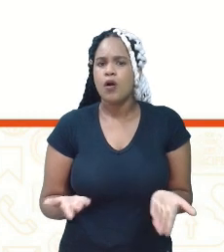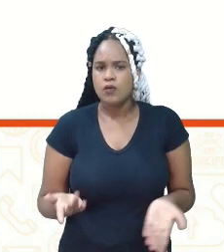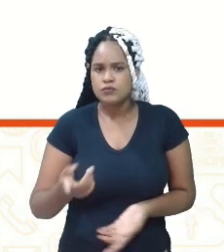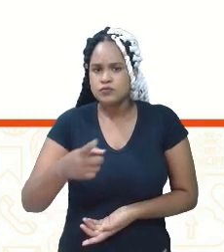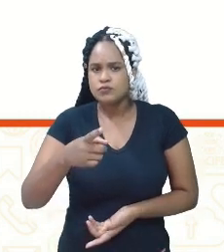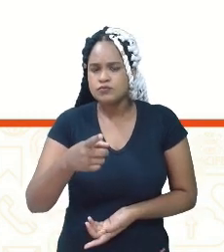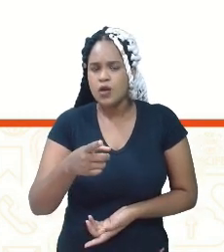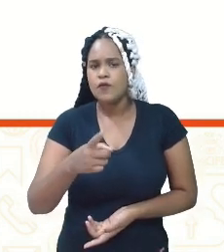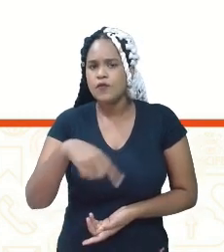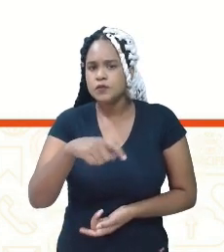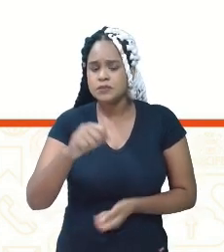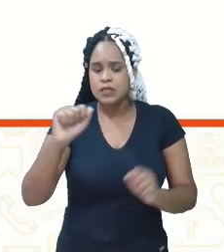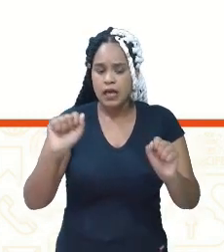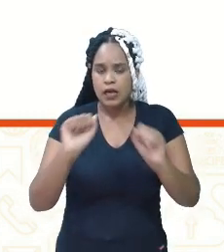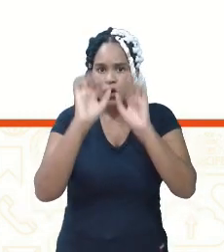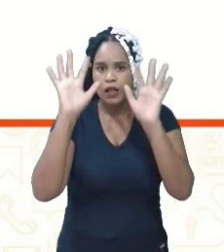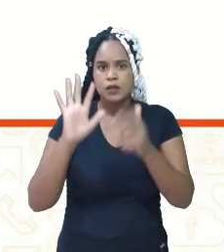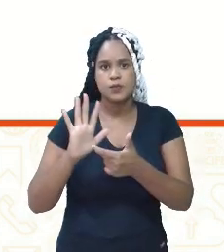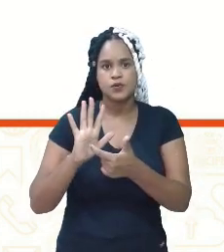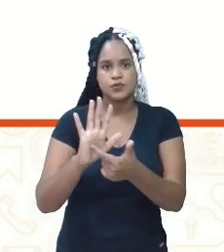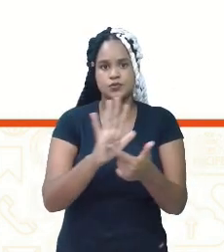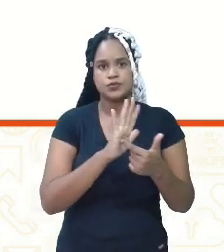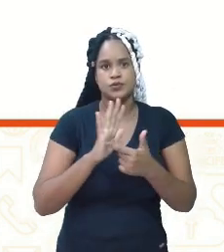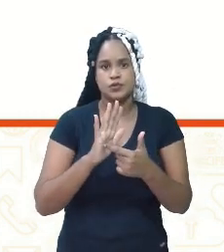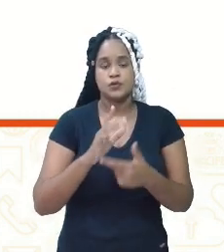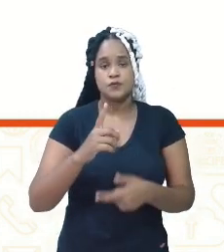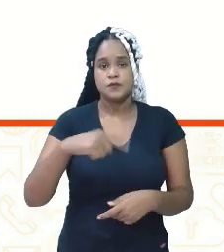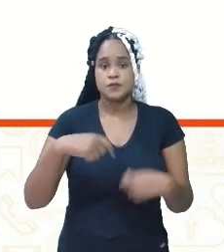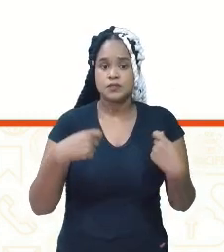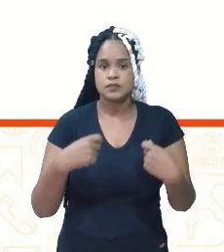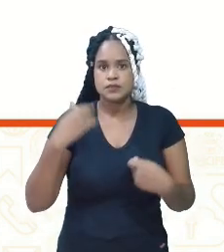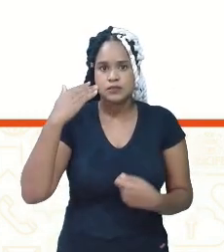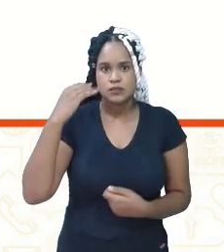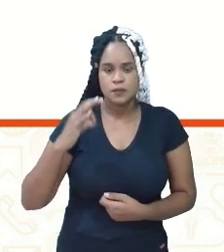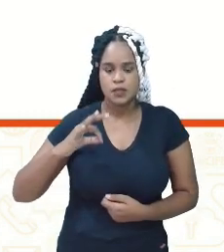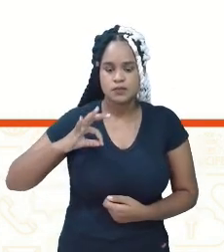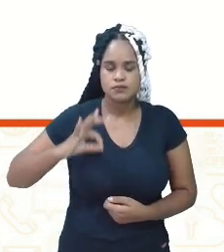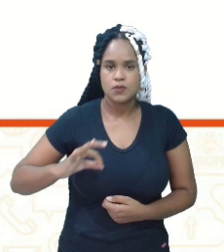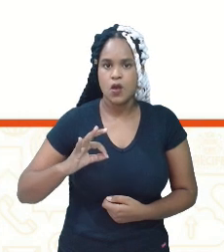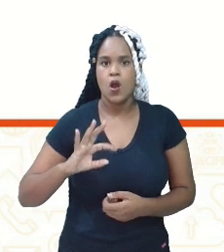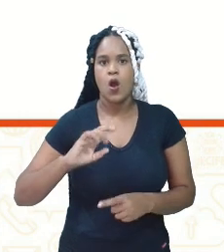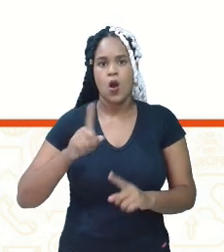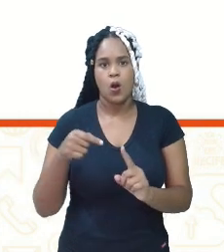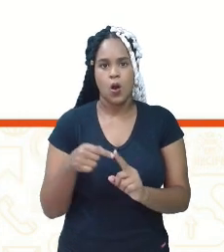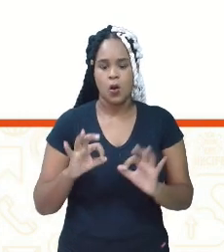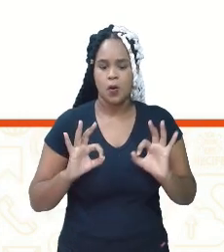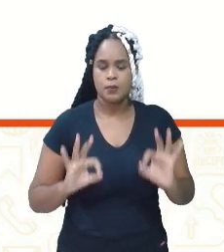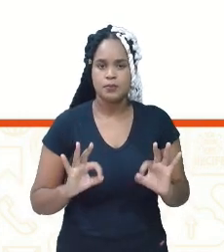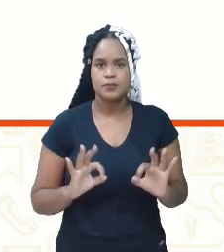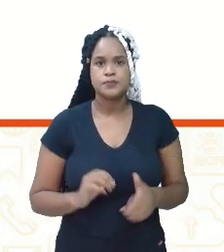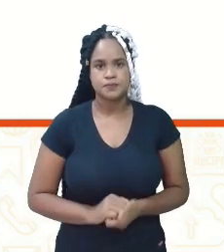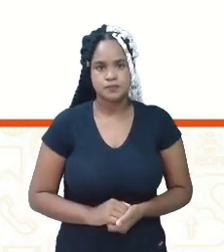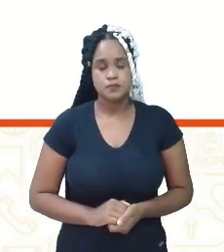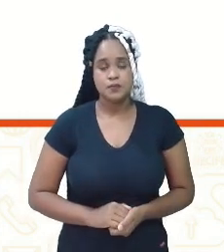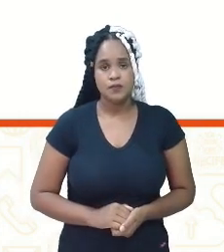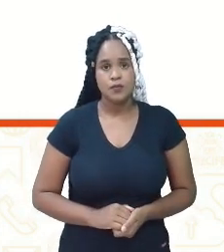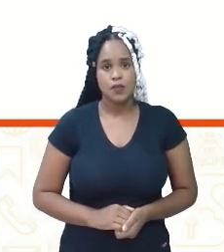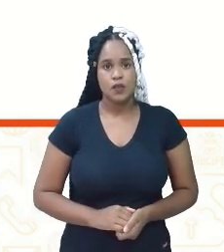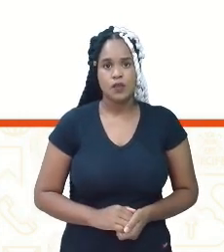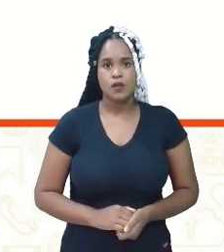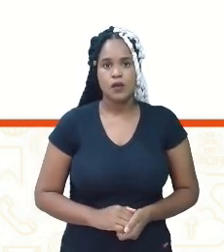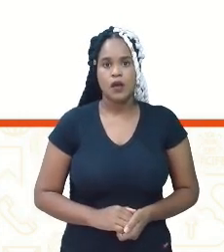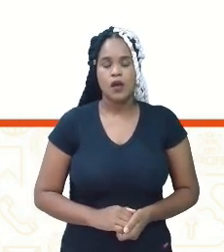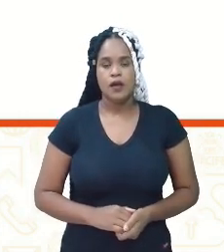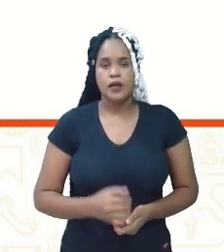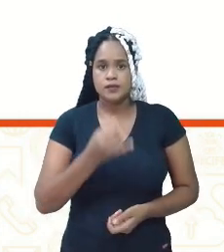deixar claro. Você tem que conhecer quais os seus objetivos com aquele letramento digital, com aquela